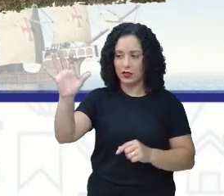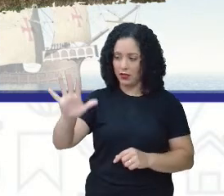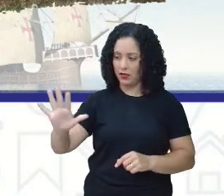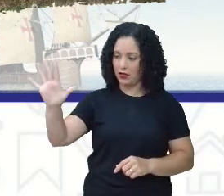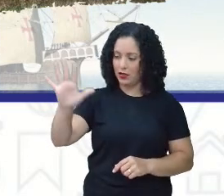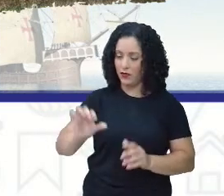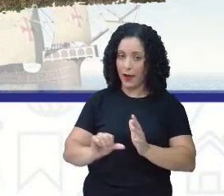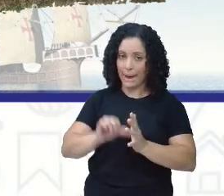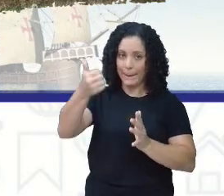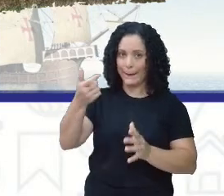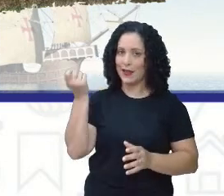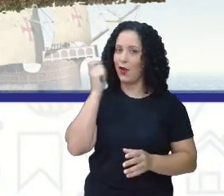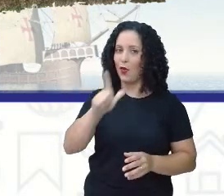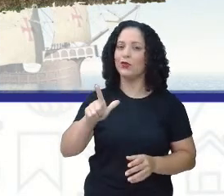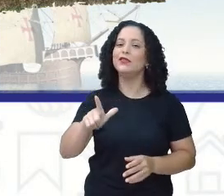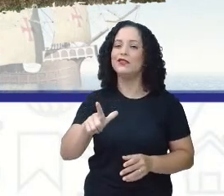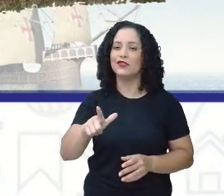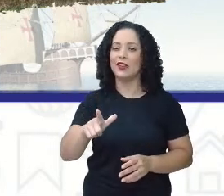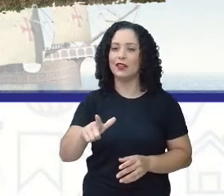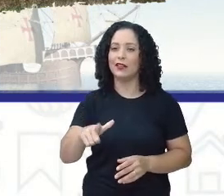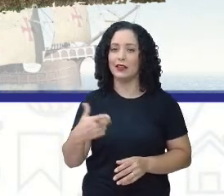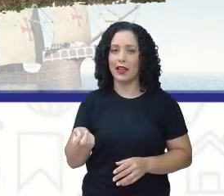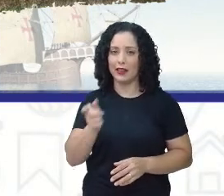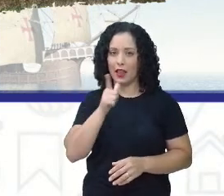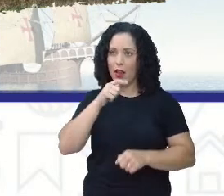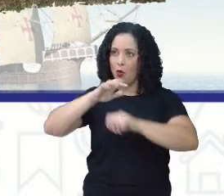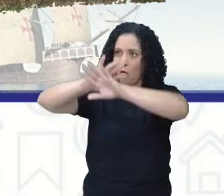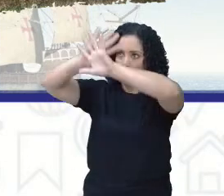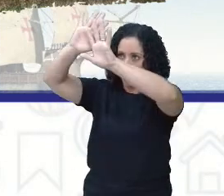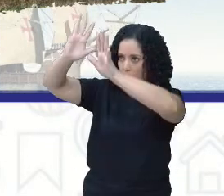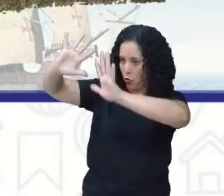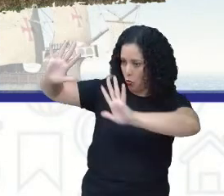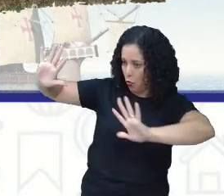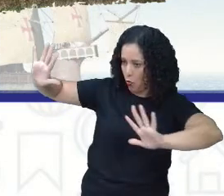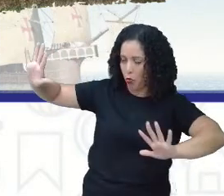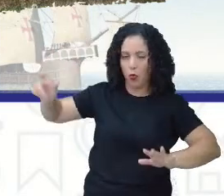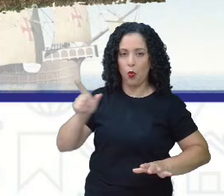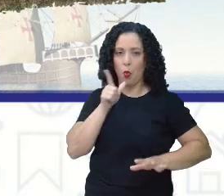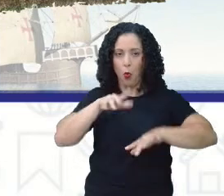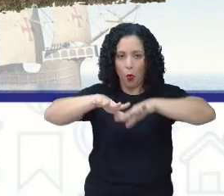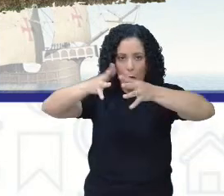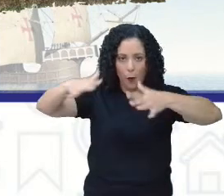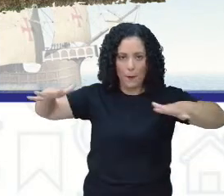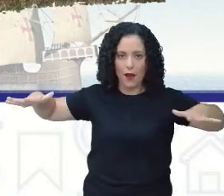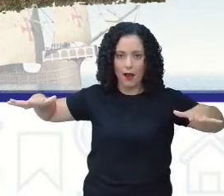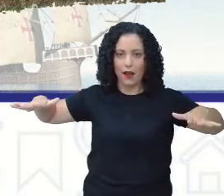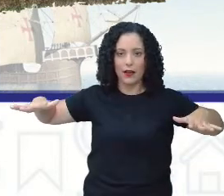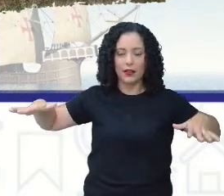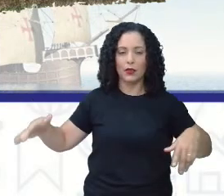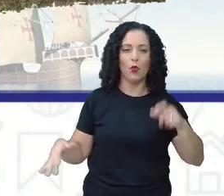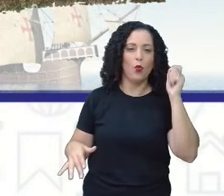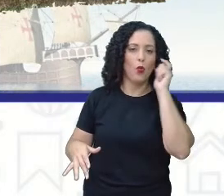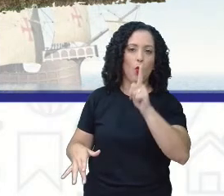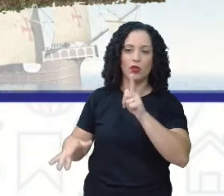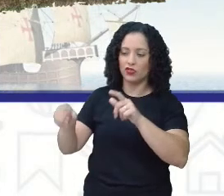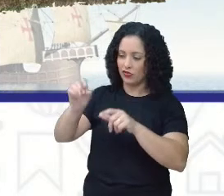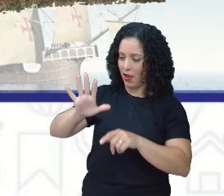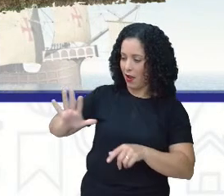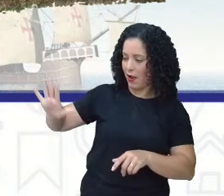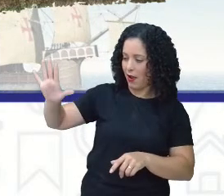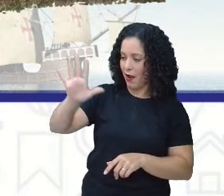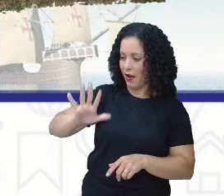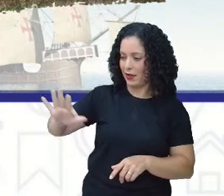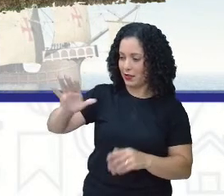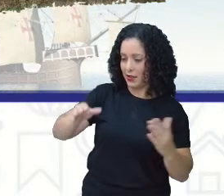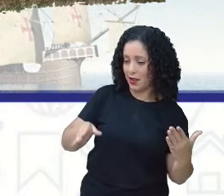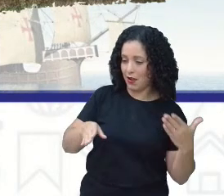primeiras conquistas. Por quê? Veja, aqui a gente tem o mar Mediterrâneo. Então, nesse sentido, né, conquistar o território aqui dava acesso direto ao